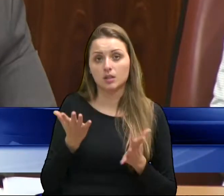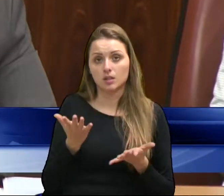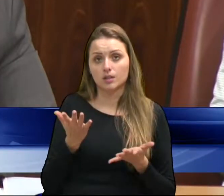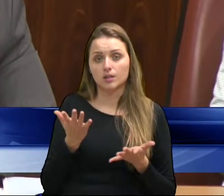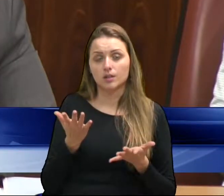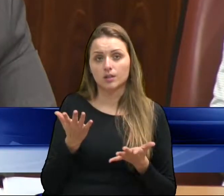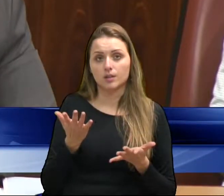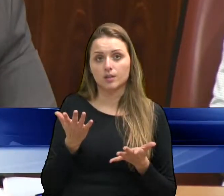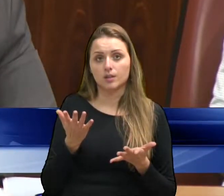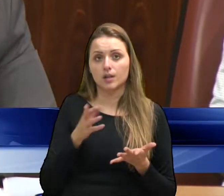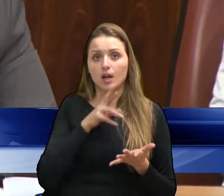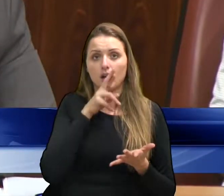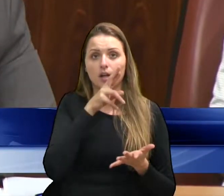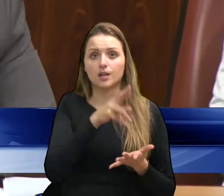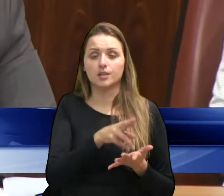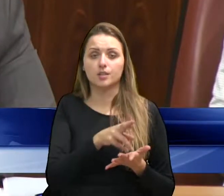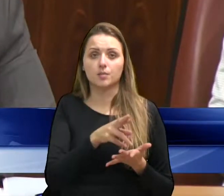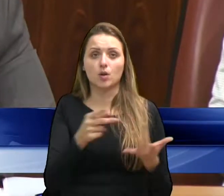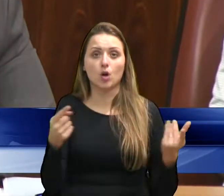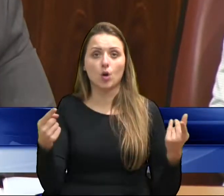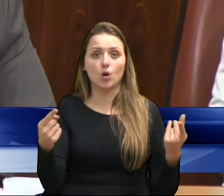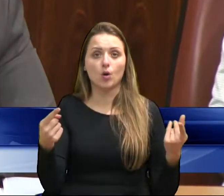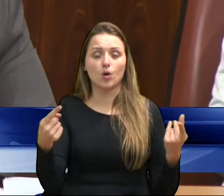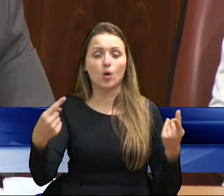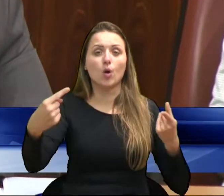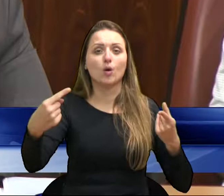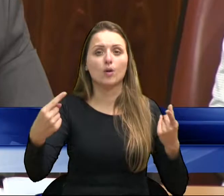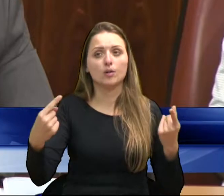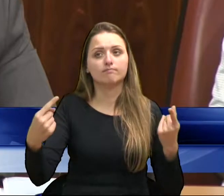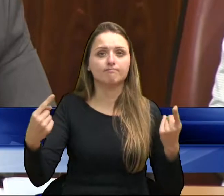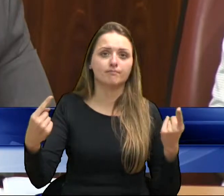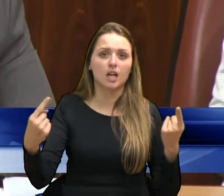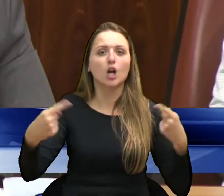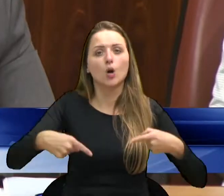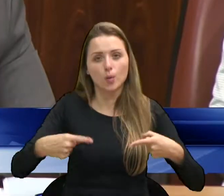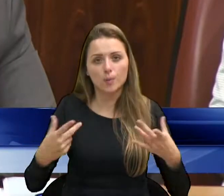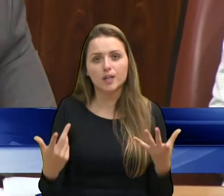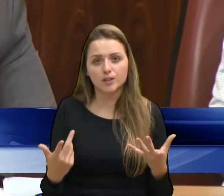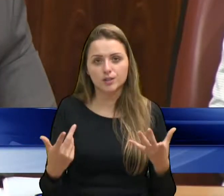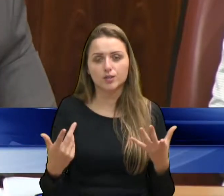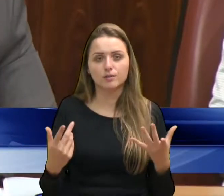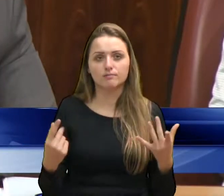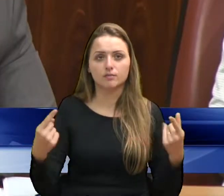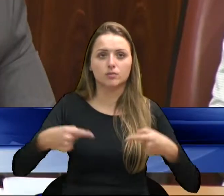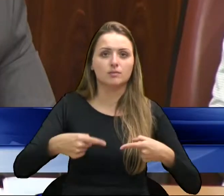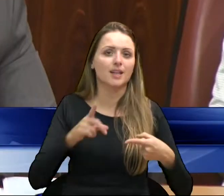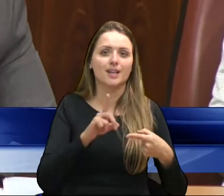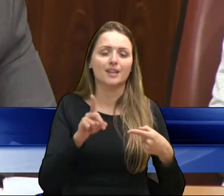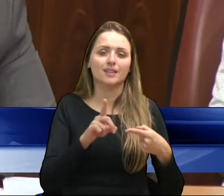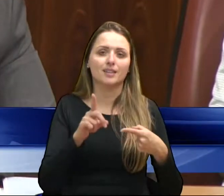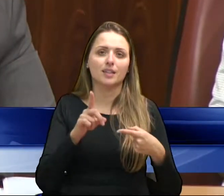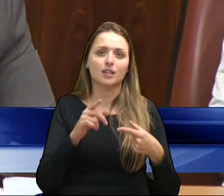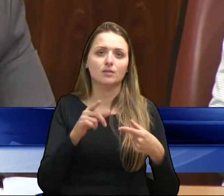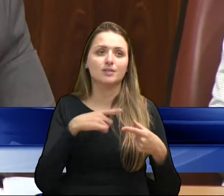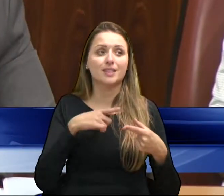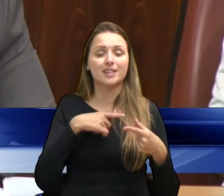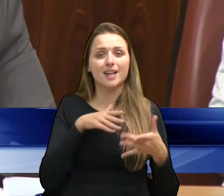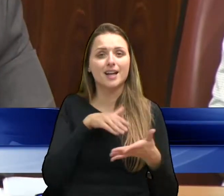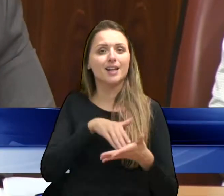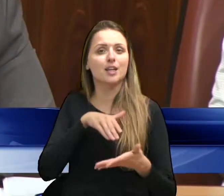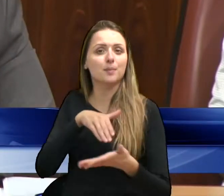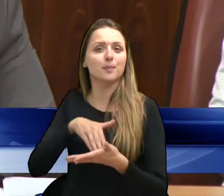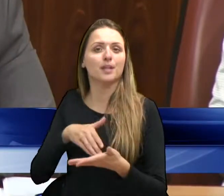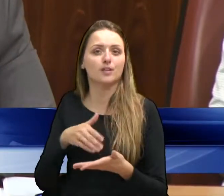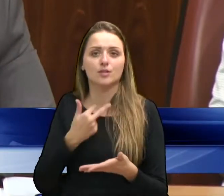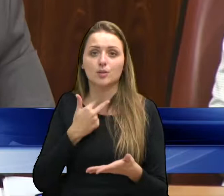sendo a competitividade não estaria sendo levada a efeito, estaria sendo feitas restrições à